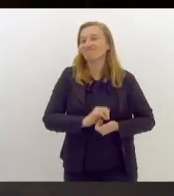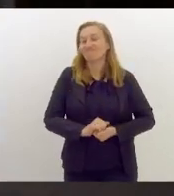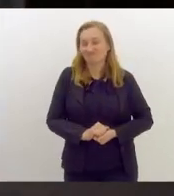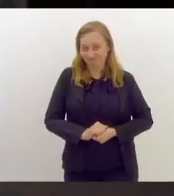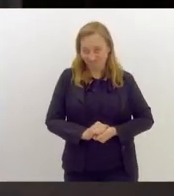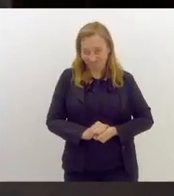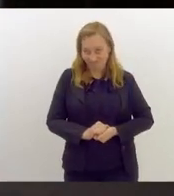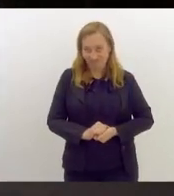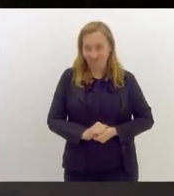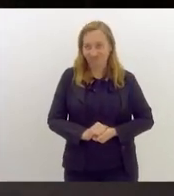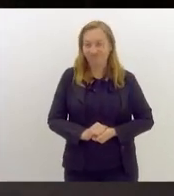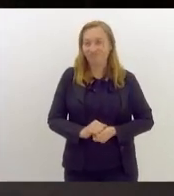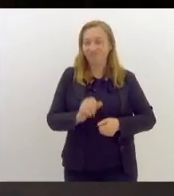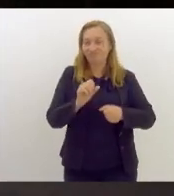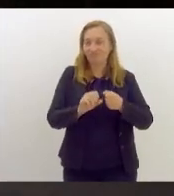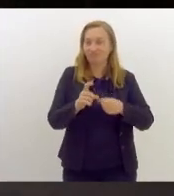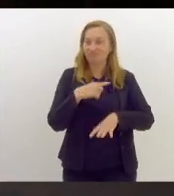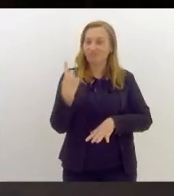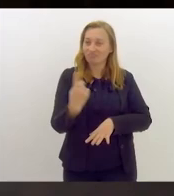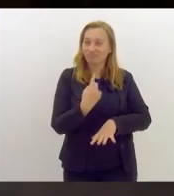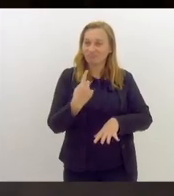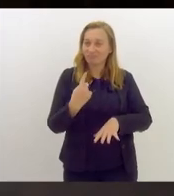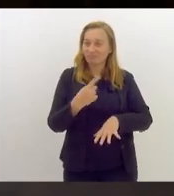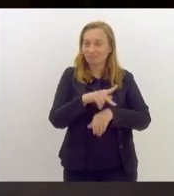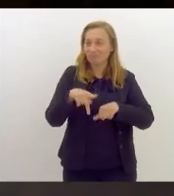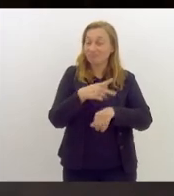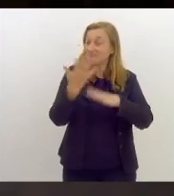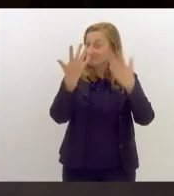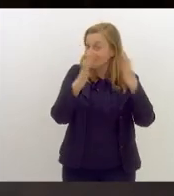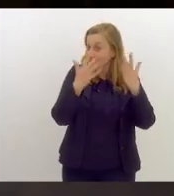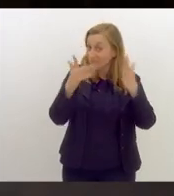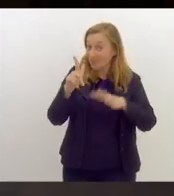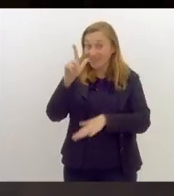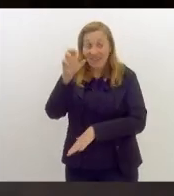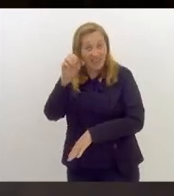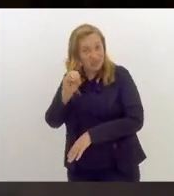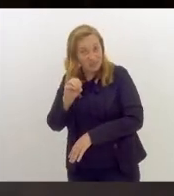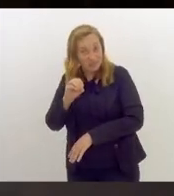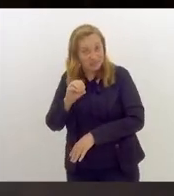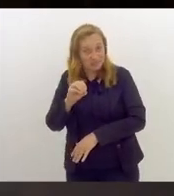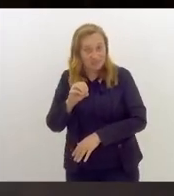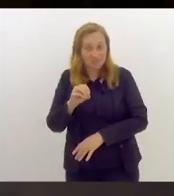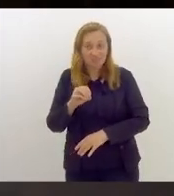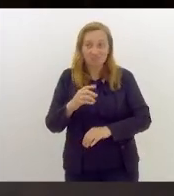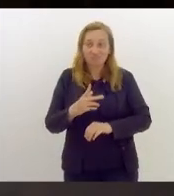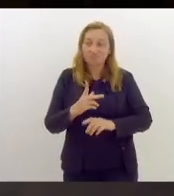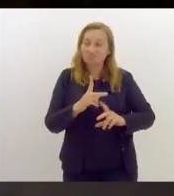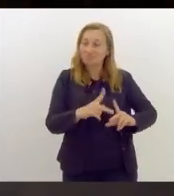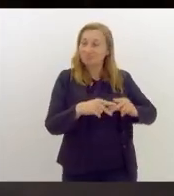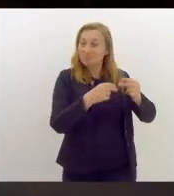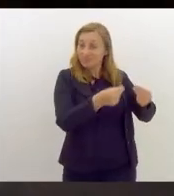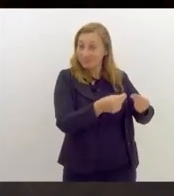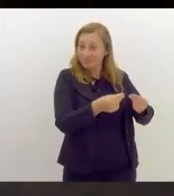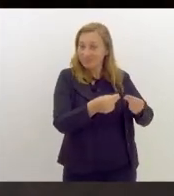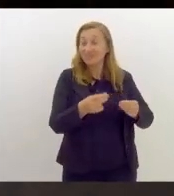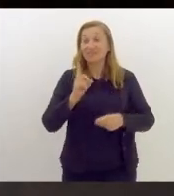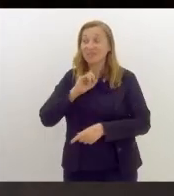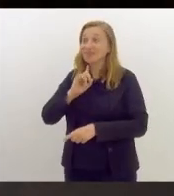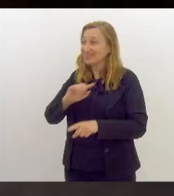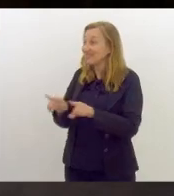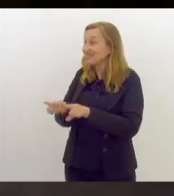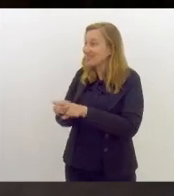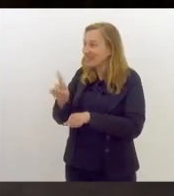ao nosso país Então parabéns Léo pela honraria e flamenguista também